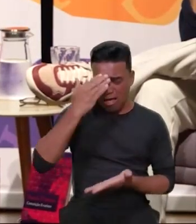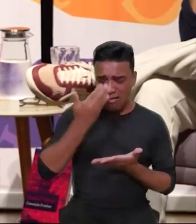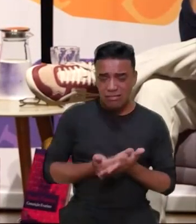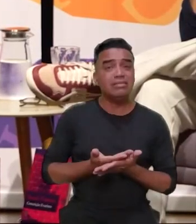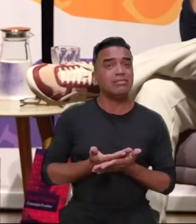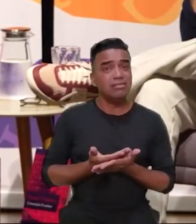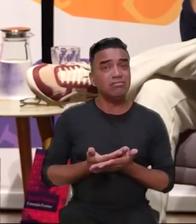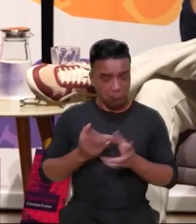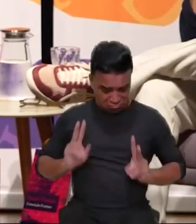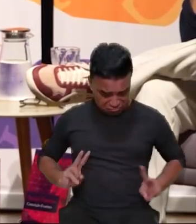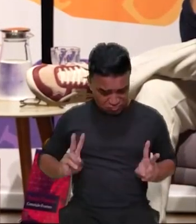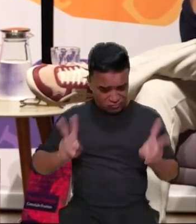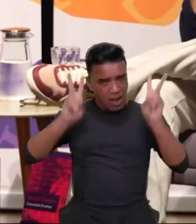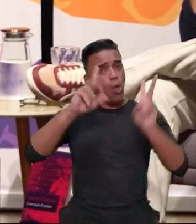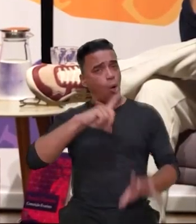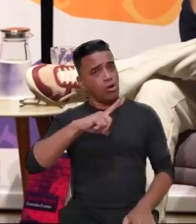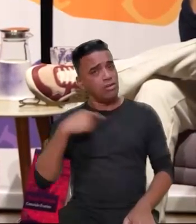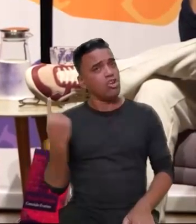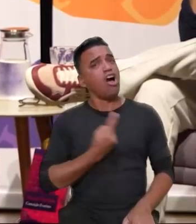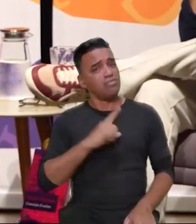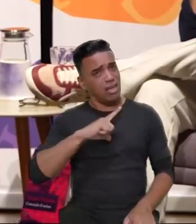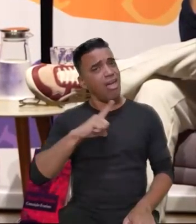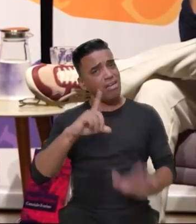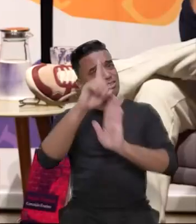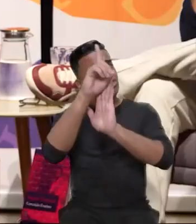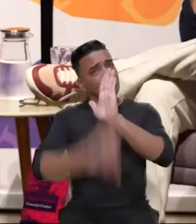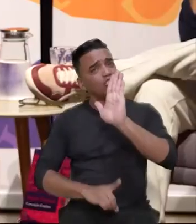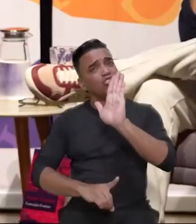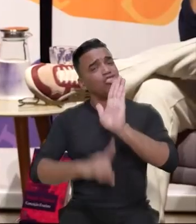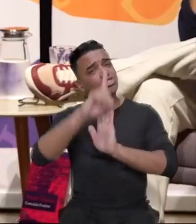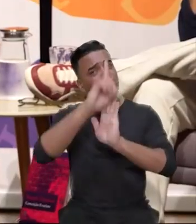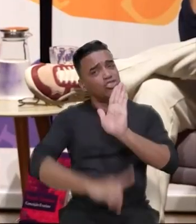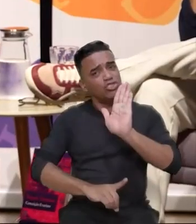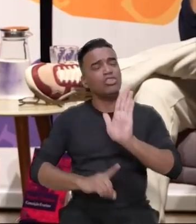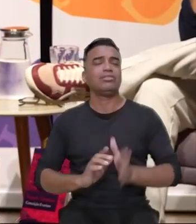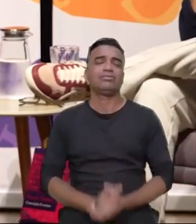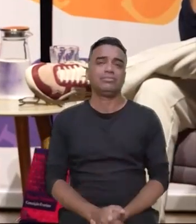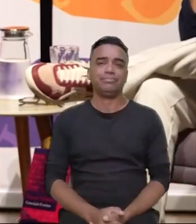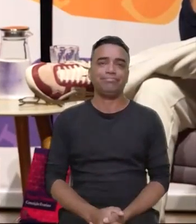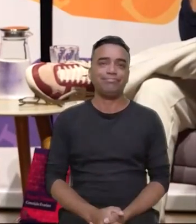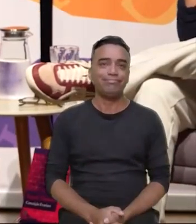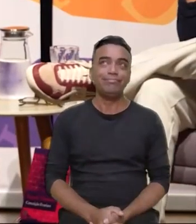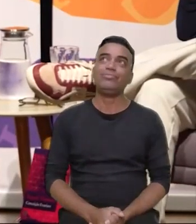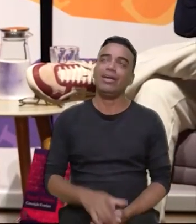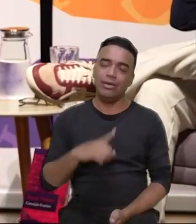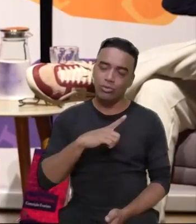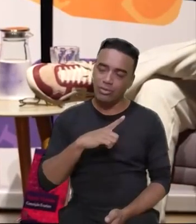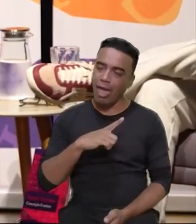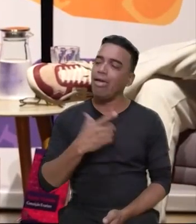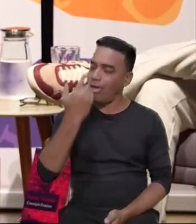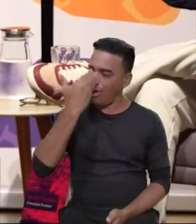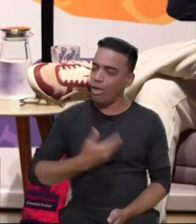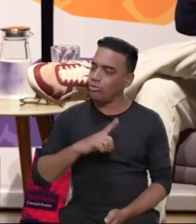que temos valor, que temos direito. E aí eu tenho falado muito,